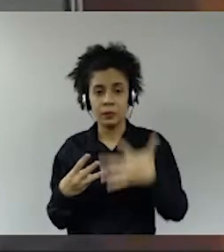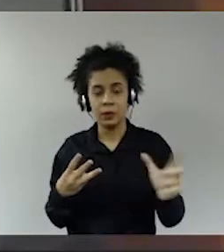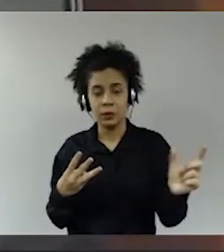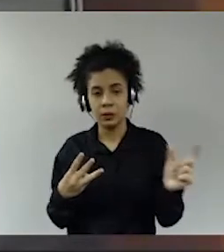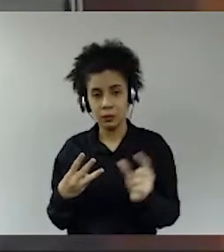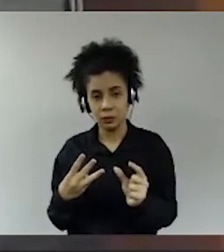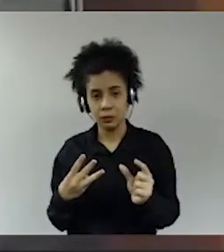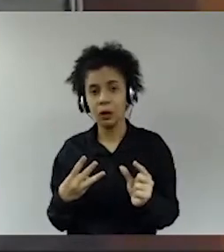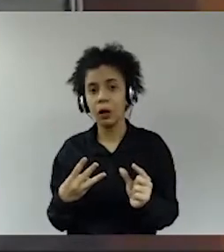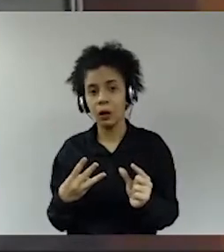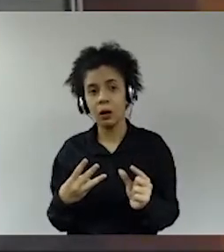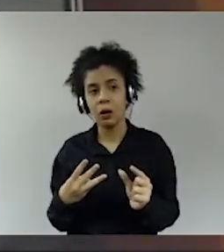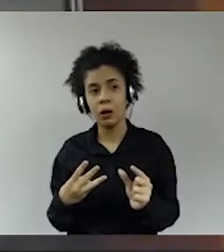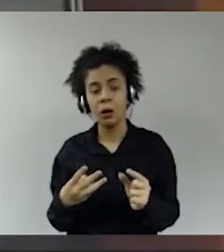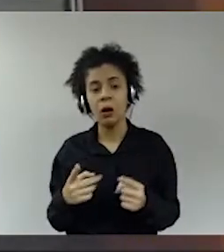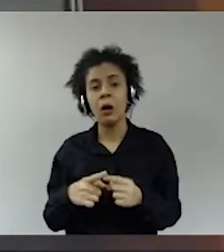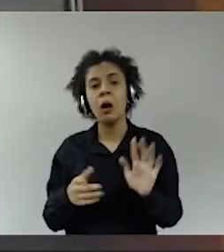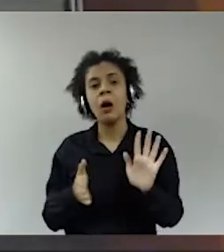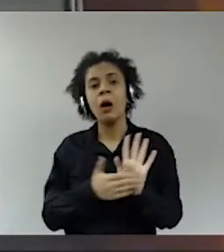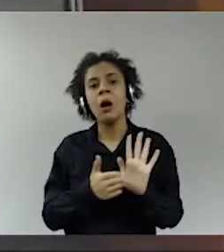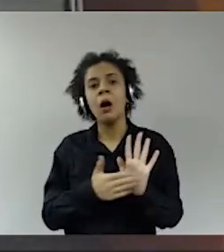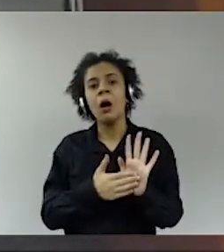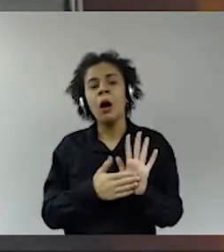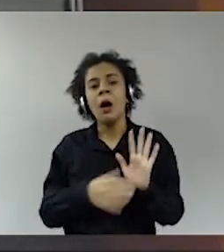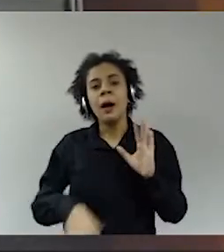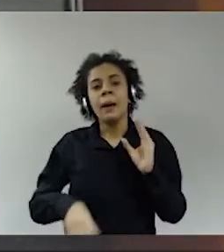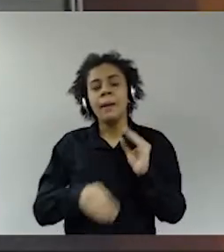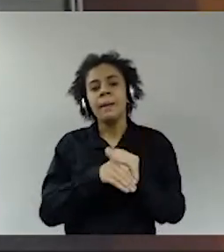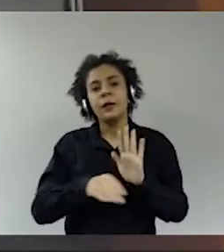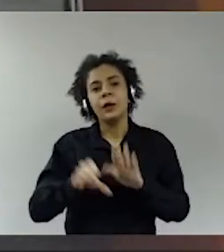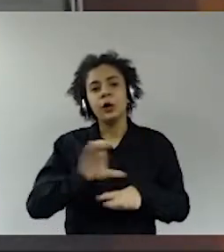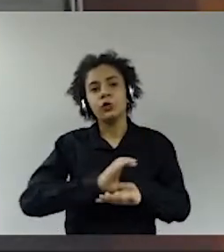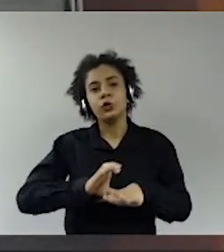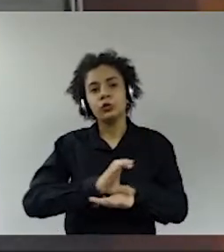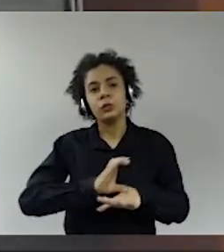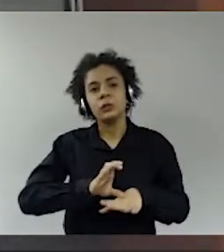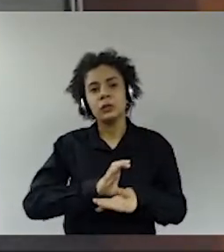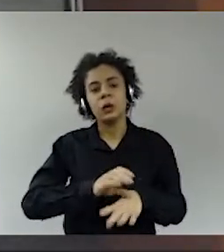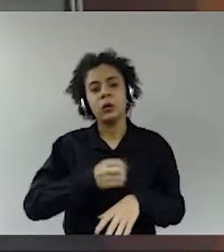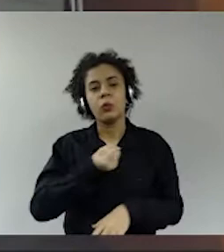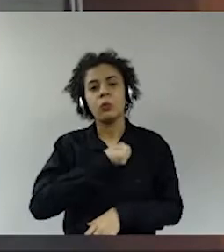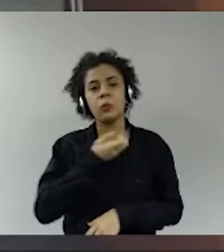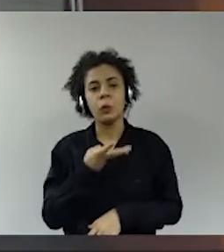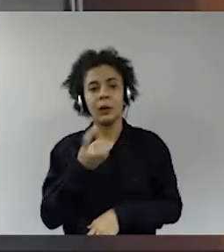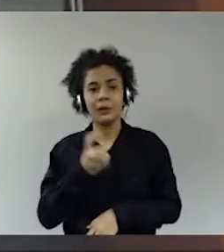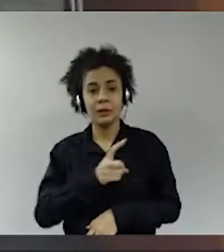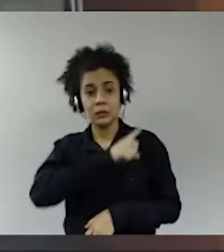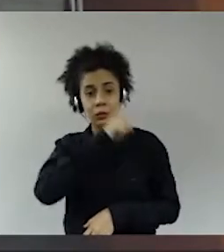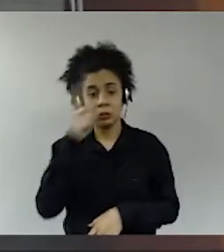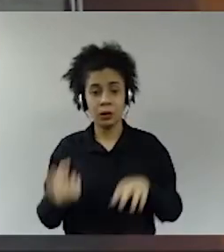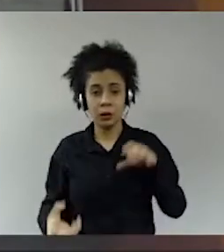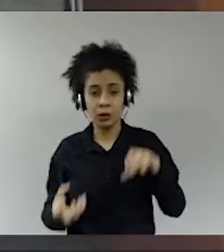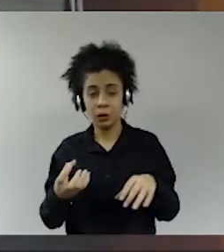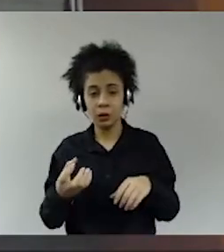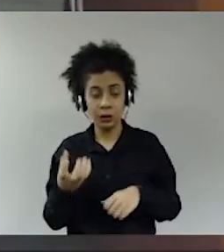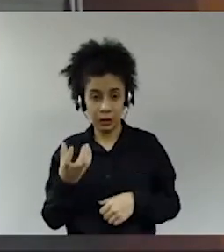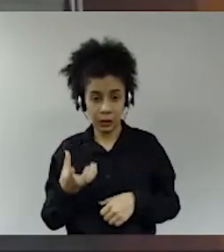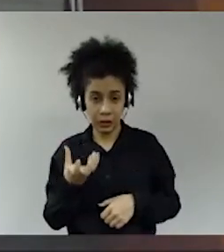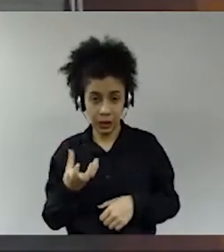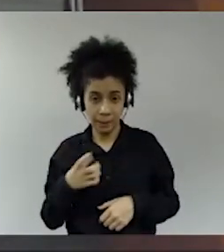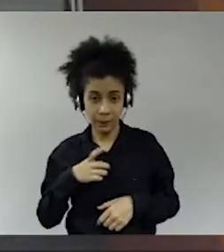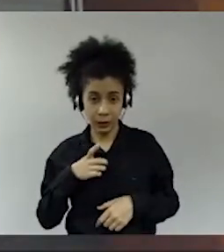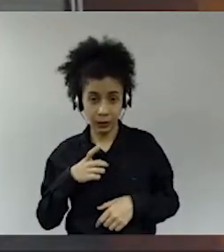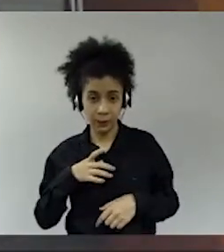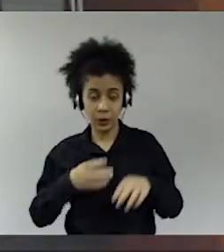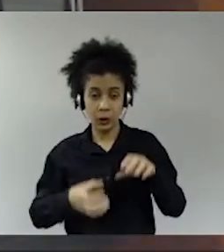abreviado. A proposta de emenda constitucional número 45, que tramita na Câmara, a proposta de